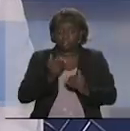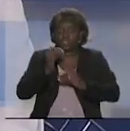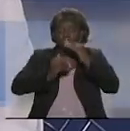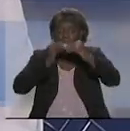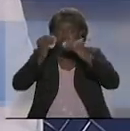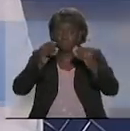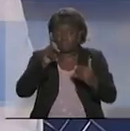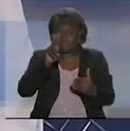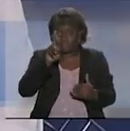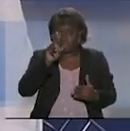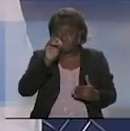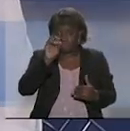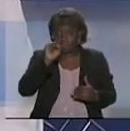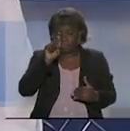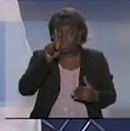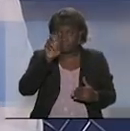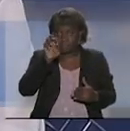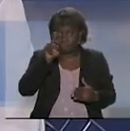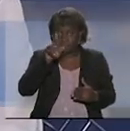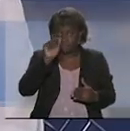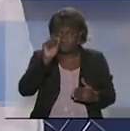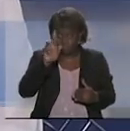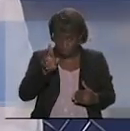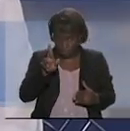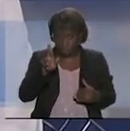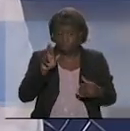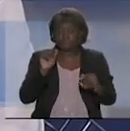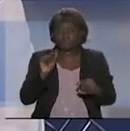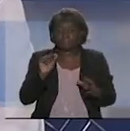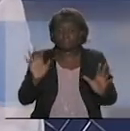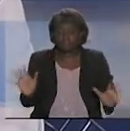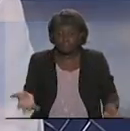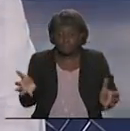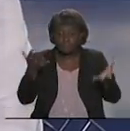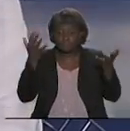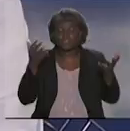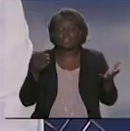caso o programa Prosperar, que incentivam e